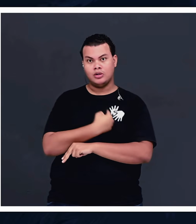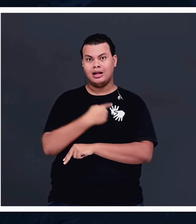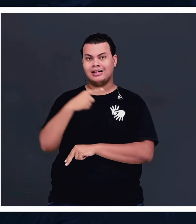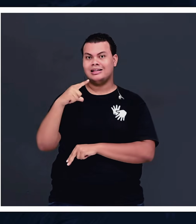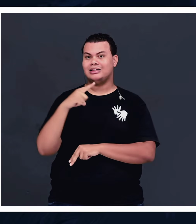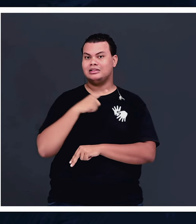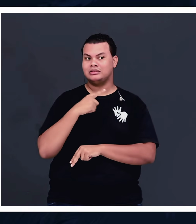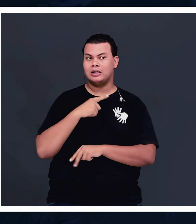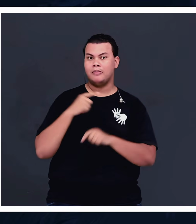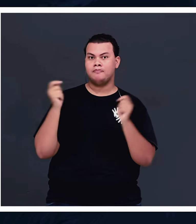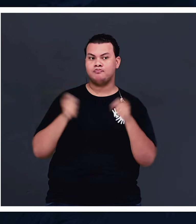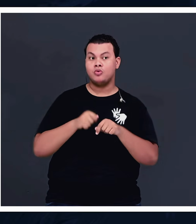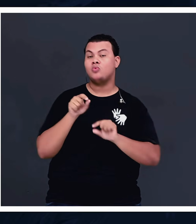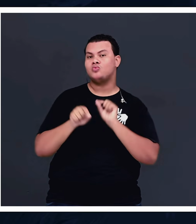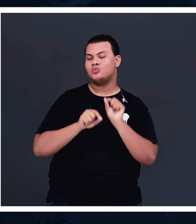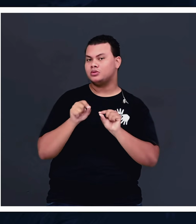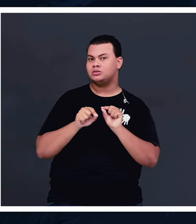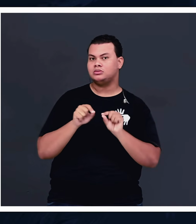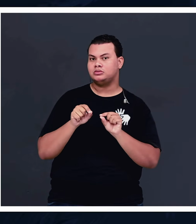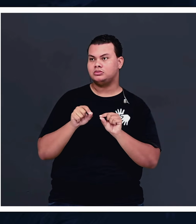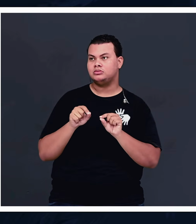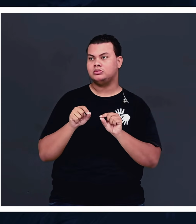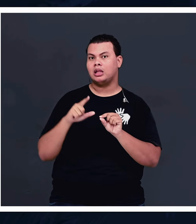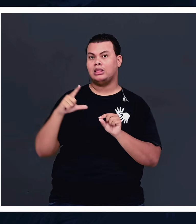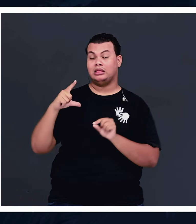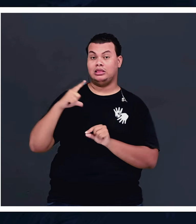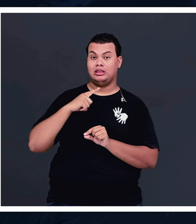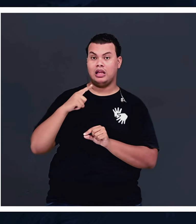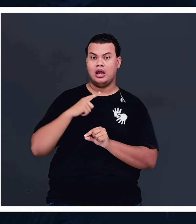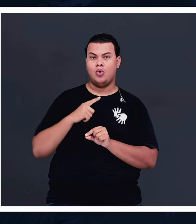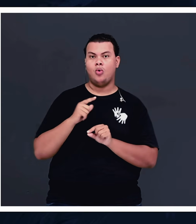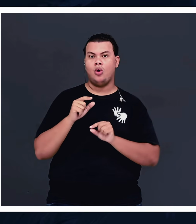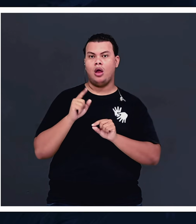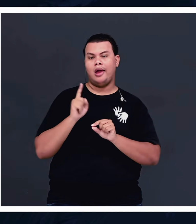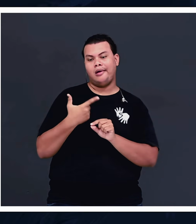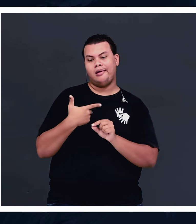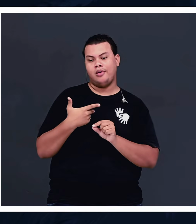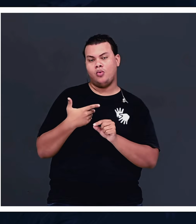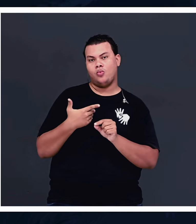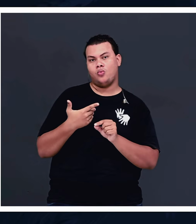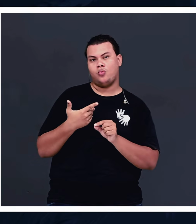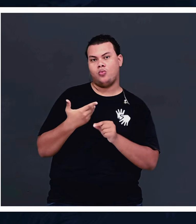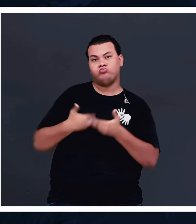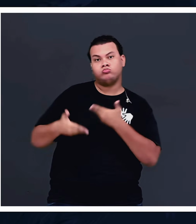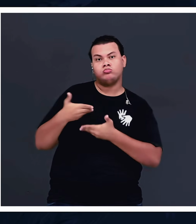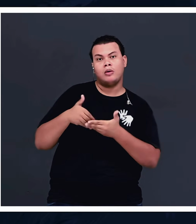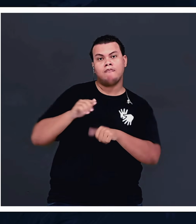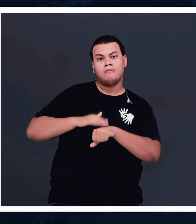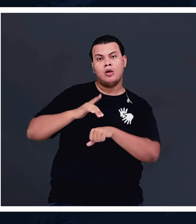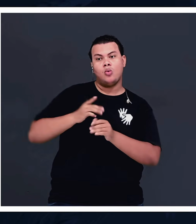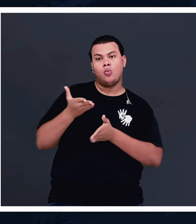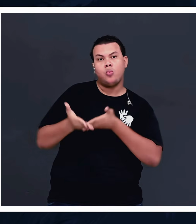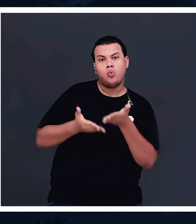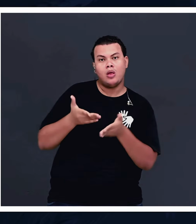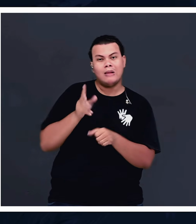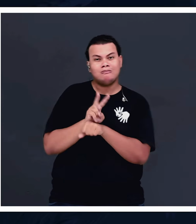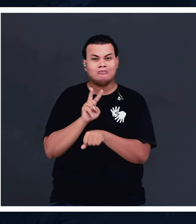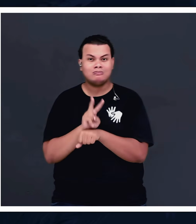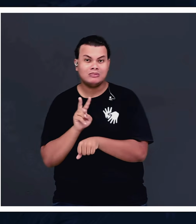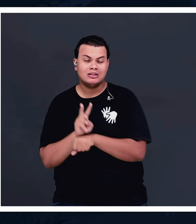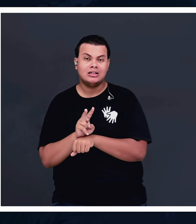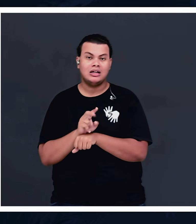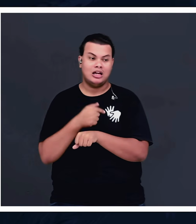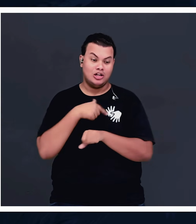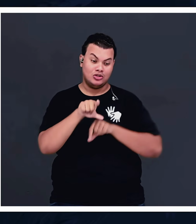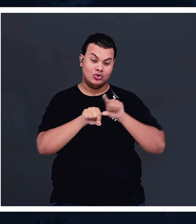medir, vamos dizer assim, ter cuidado a mais pelas nossas escolhas, porque